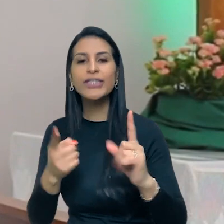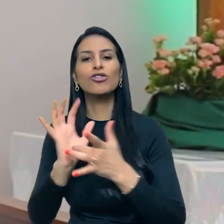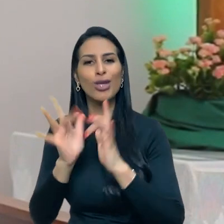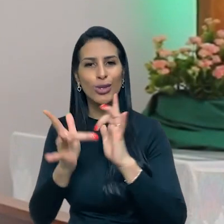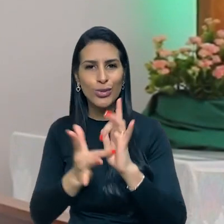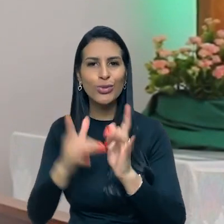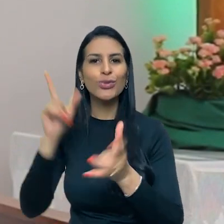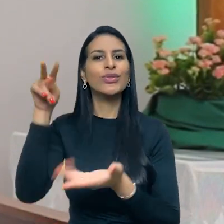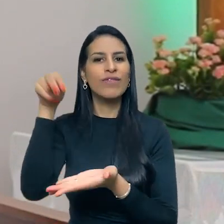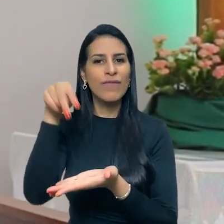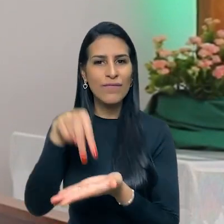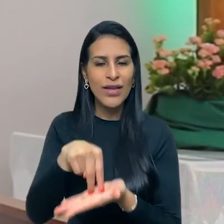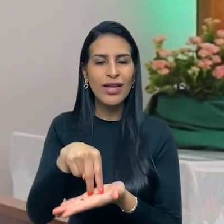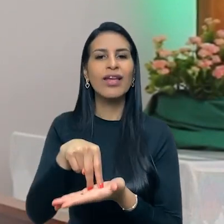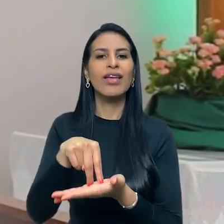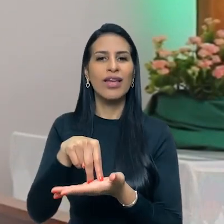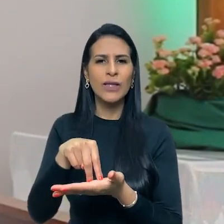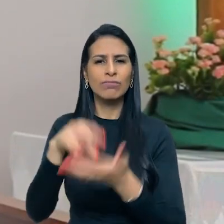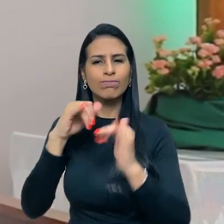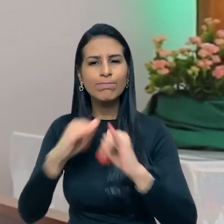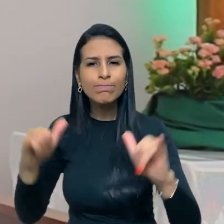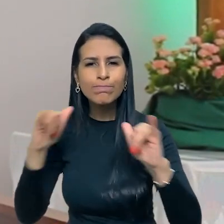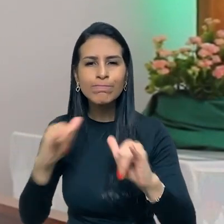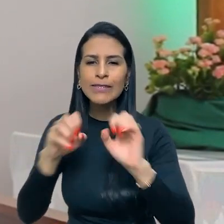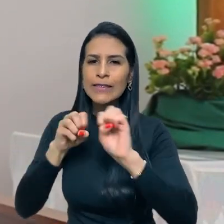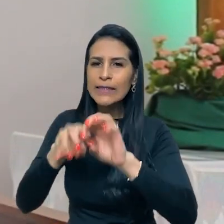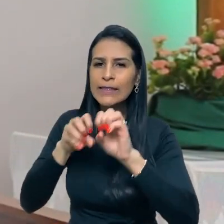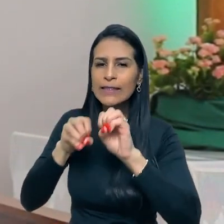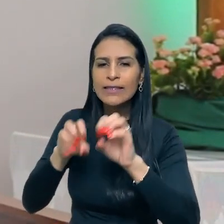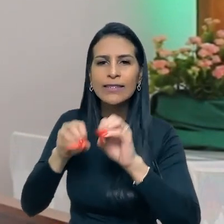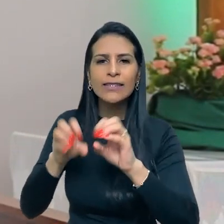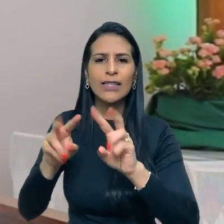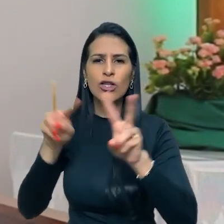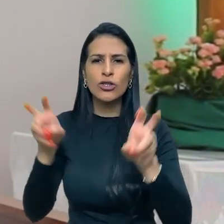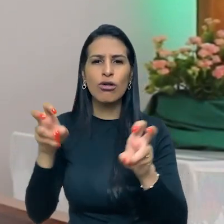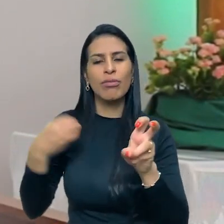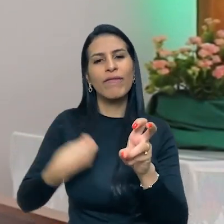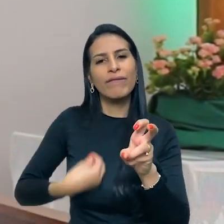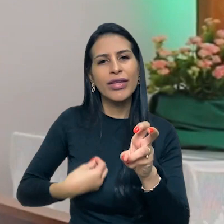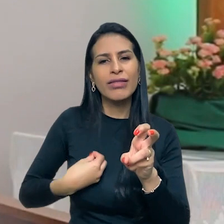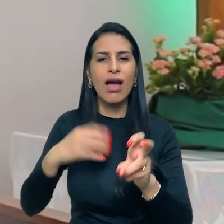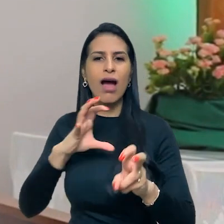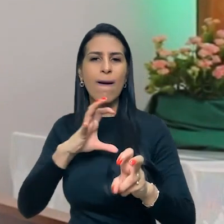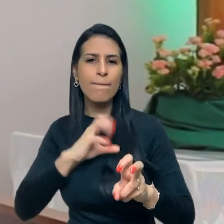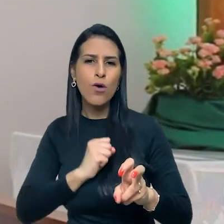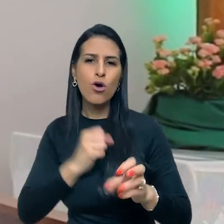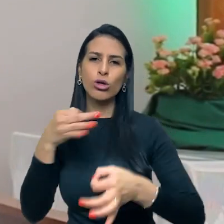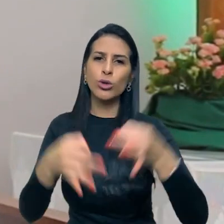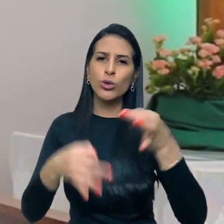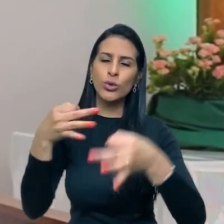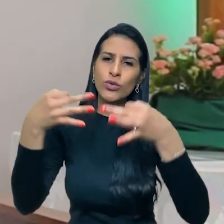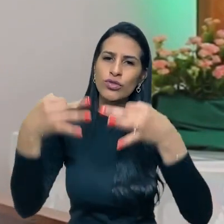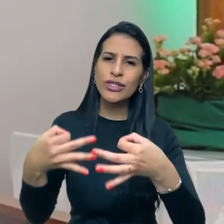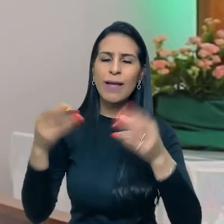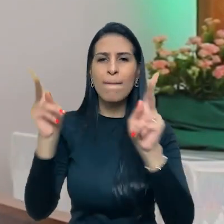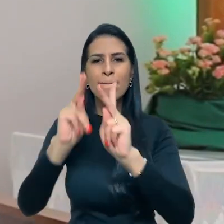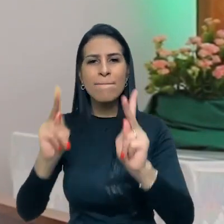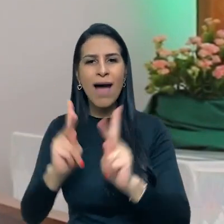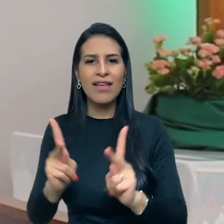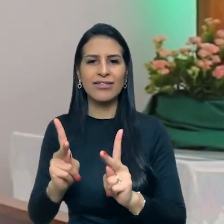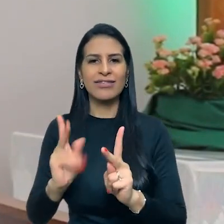Cristo, para denunciar e instruir o seu povo para uma vida de amor, de justiça e de